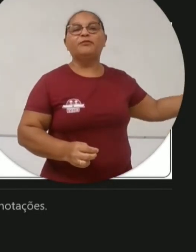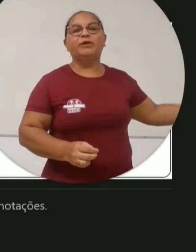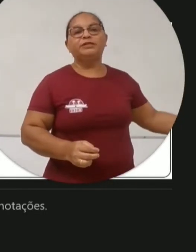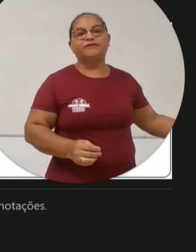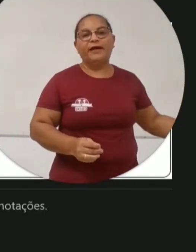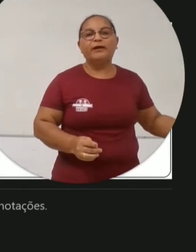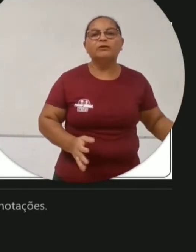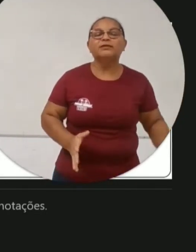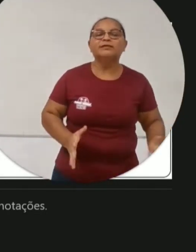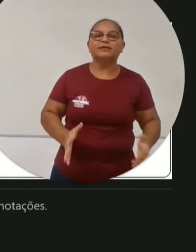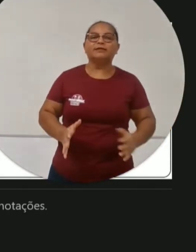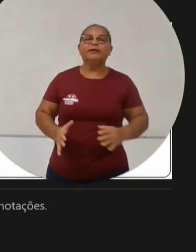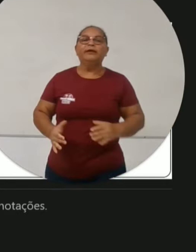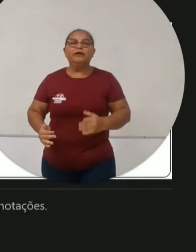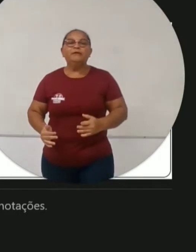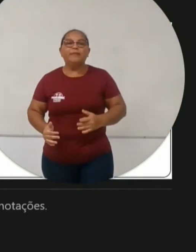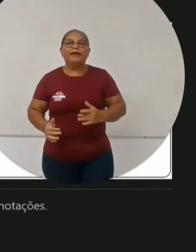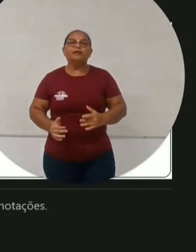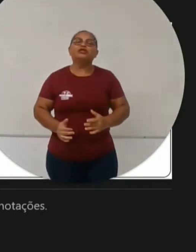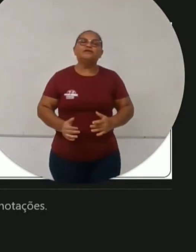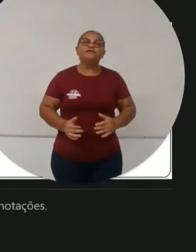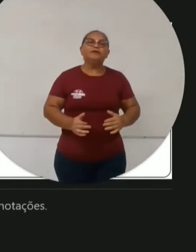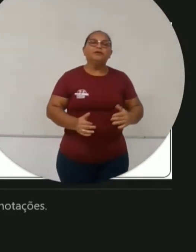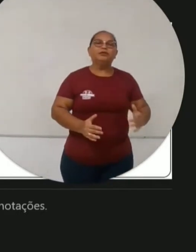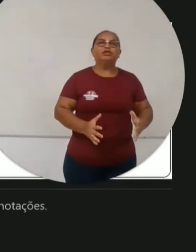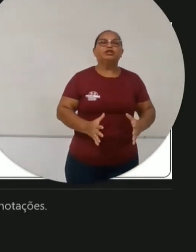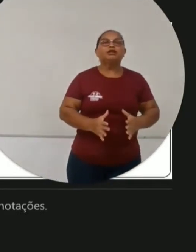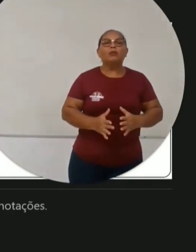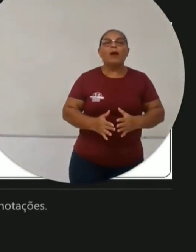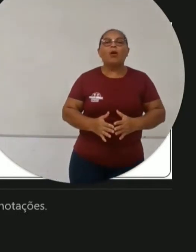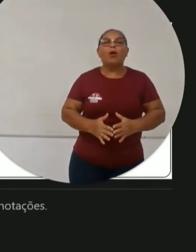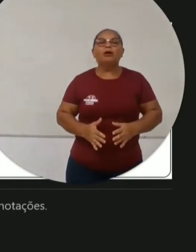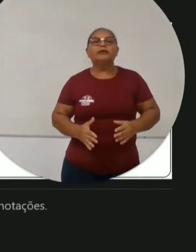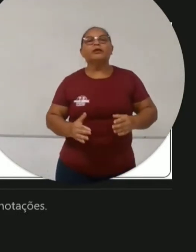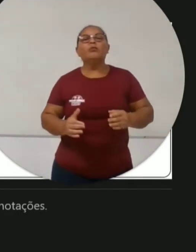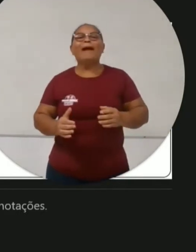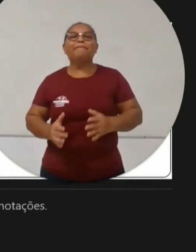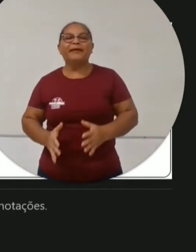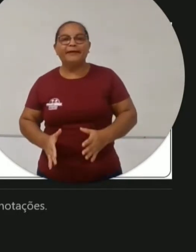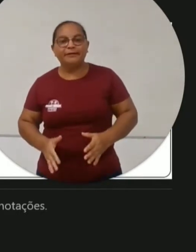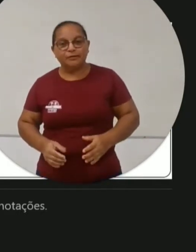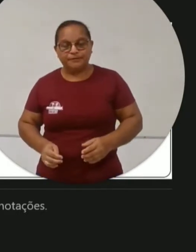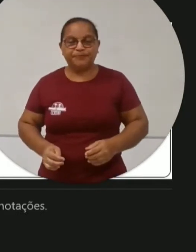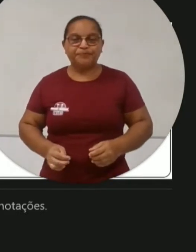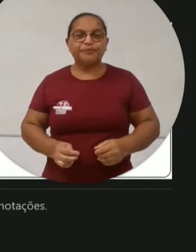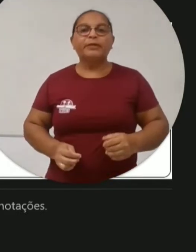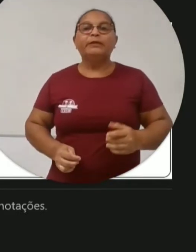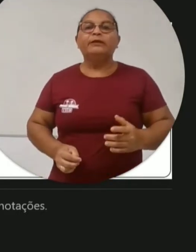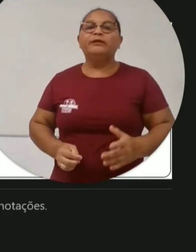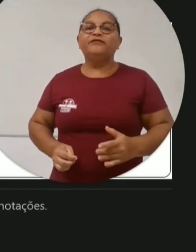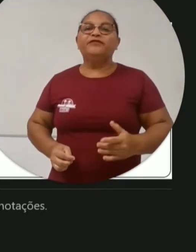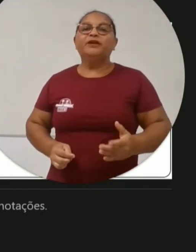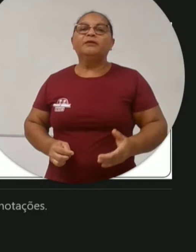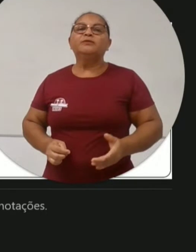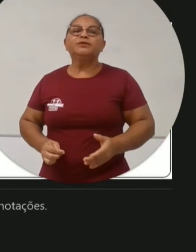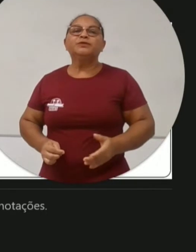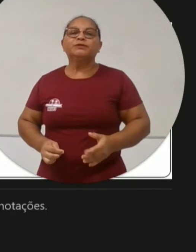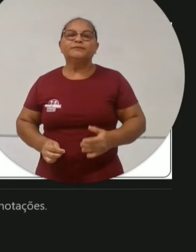possivelmente vai acontecer. Imperativo indica uma ordem, um apelo. E